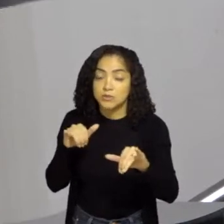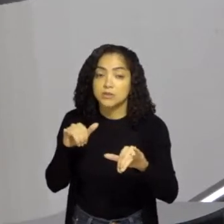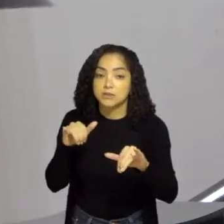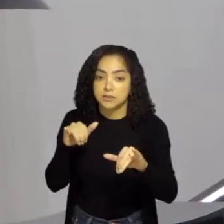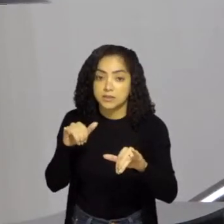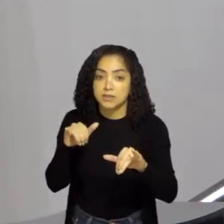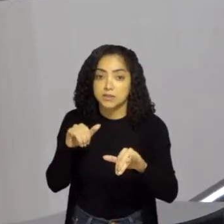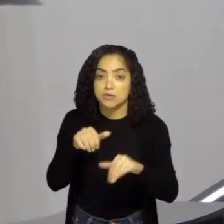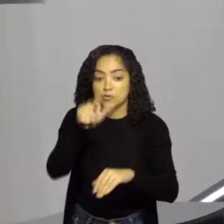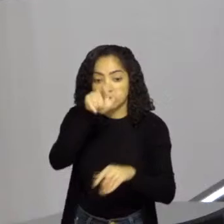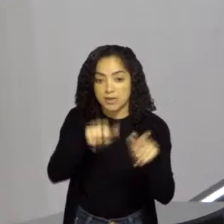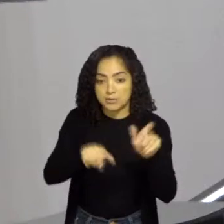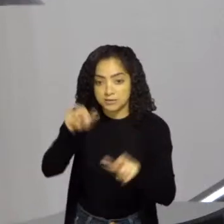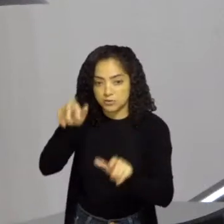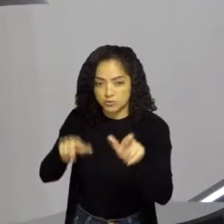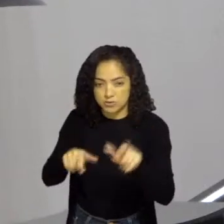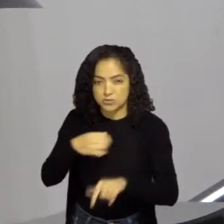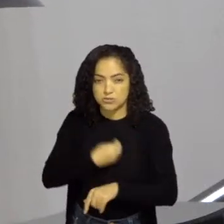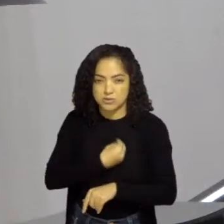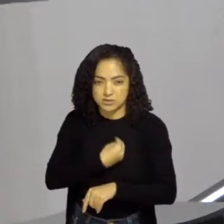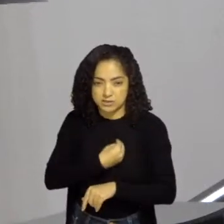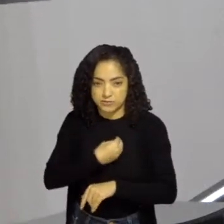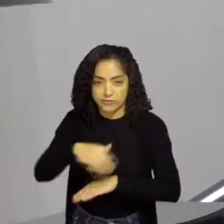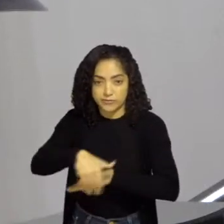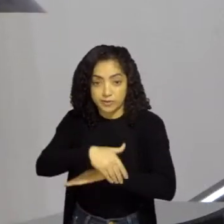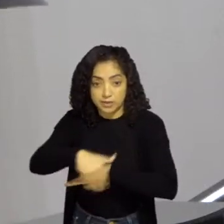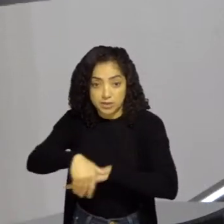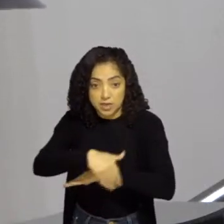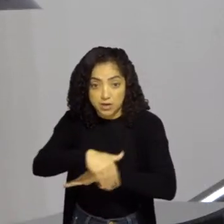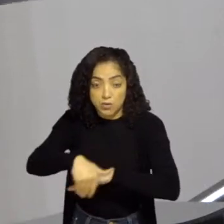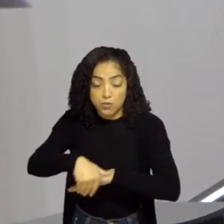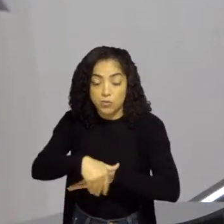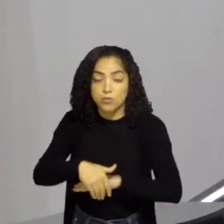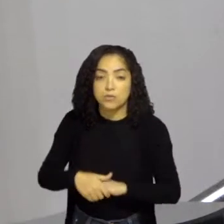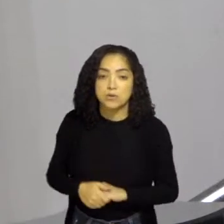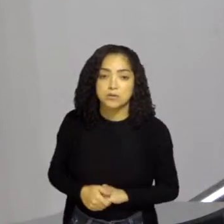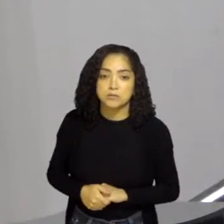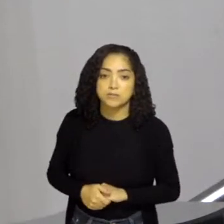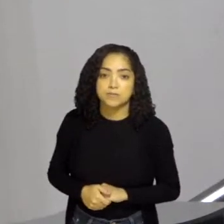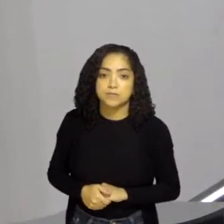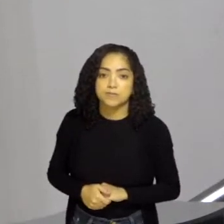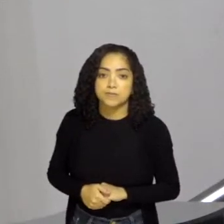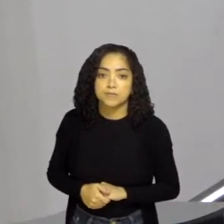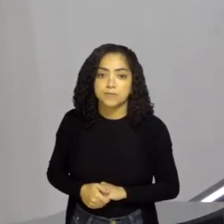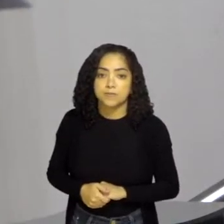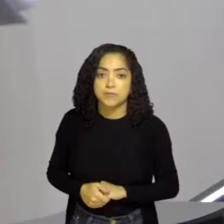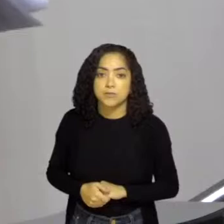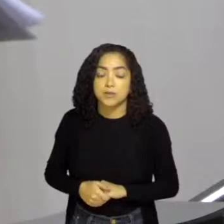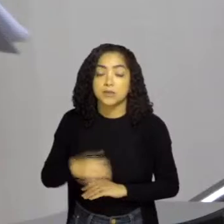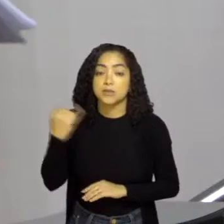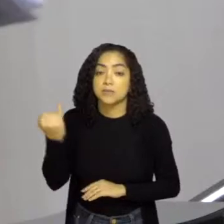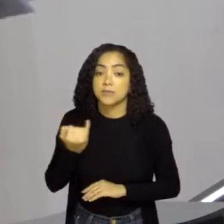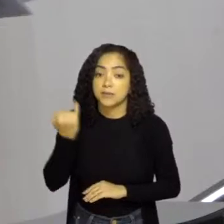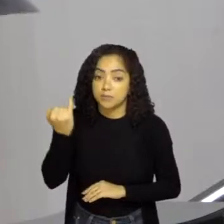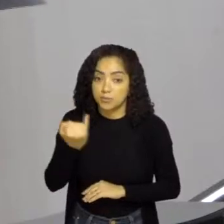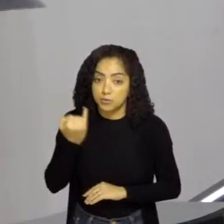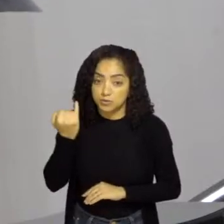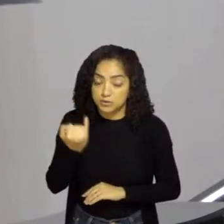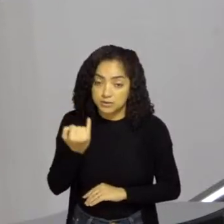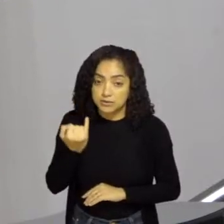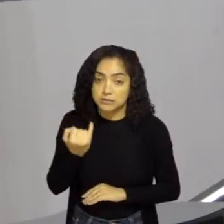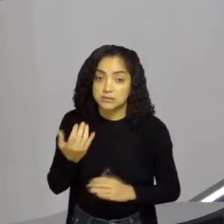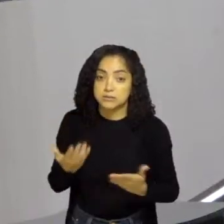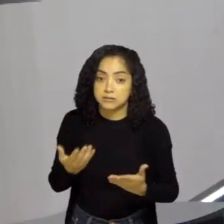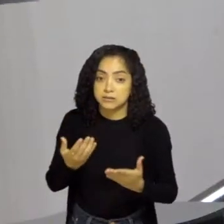de pessoas de rua ou em imigração, a importância da criação